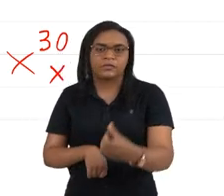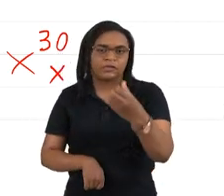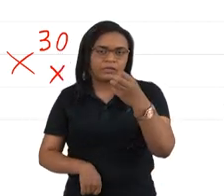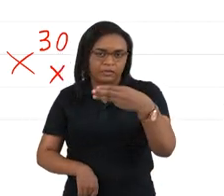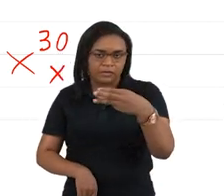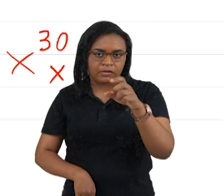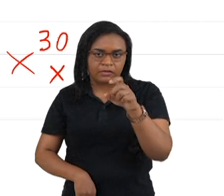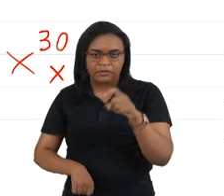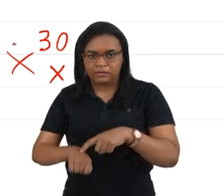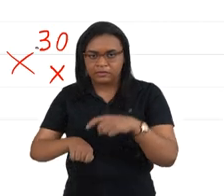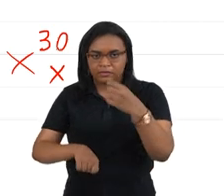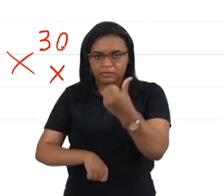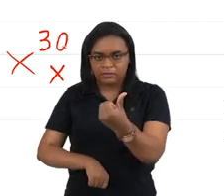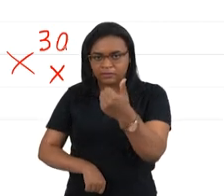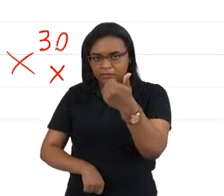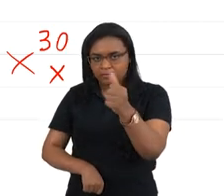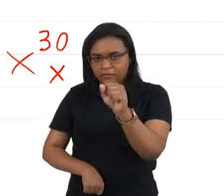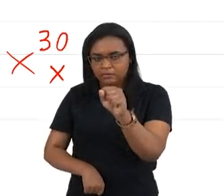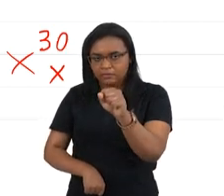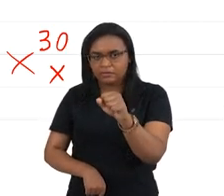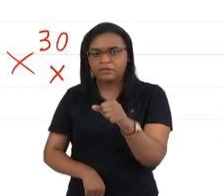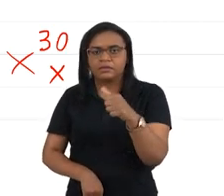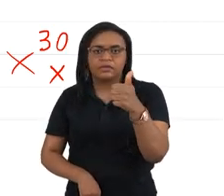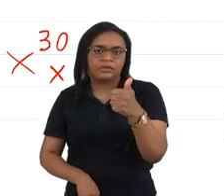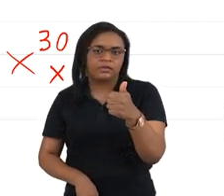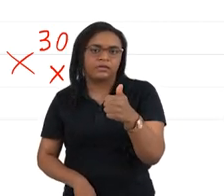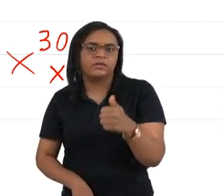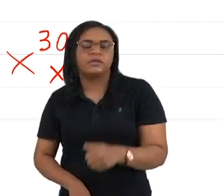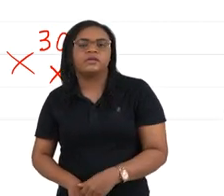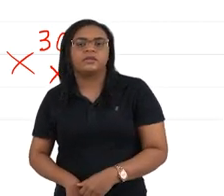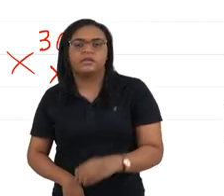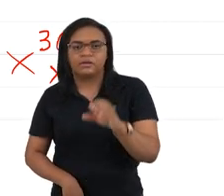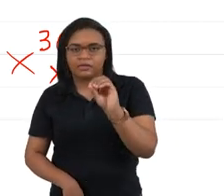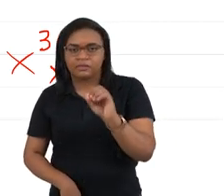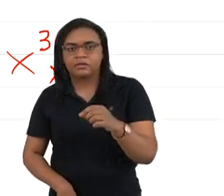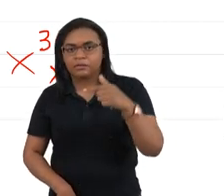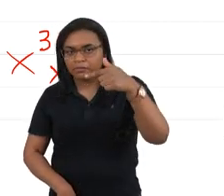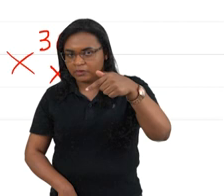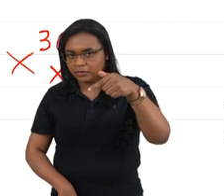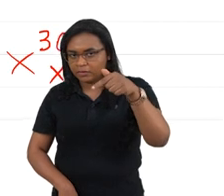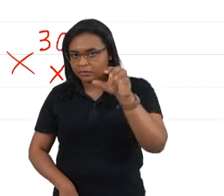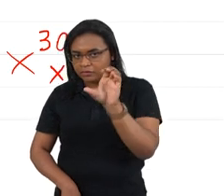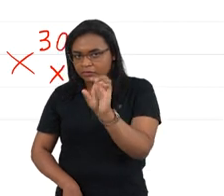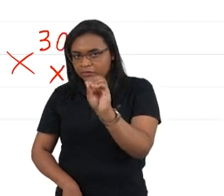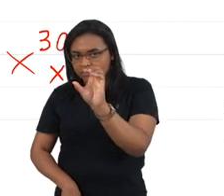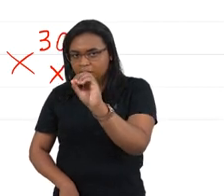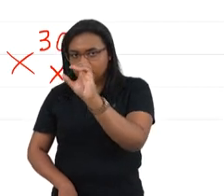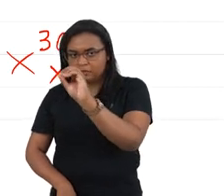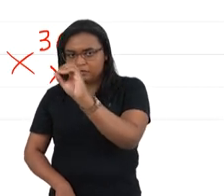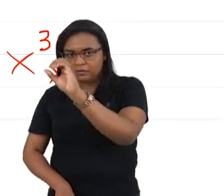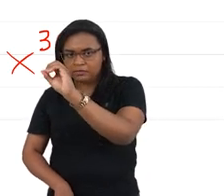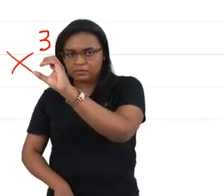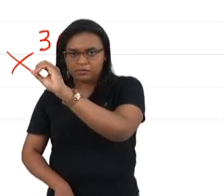18. Aí vem um zero daqui e 3, 6. Então, 7 zeros. 1, 2,